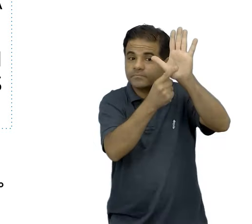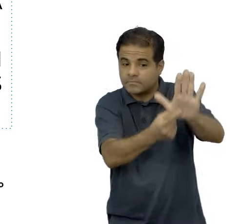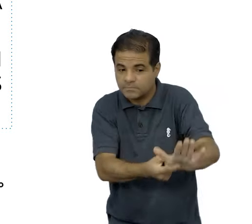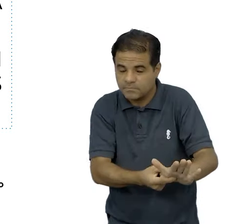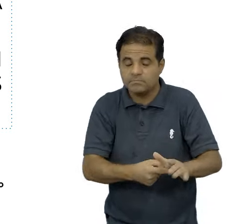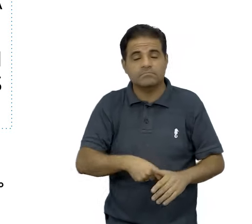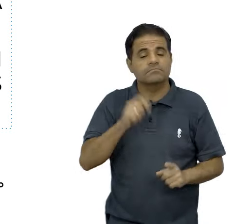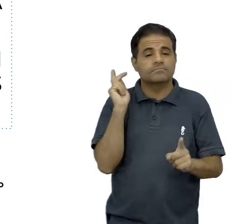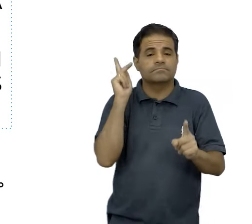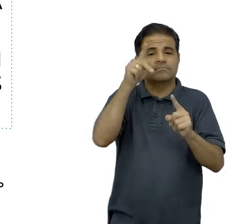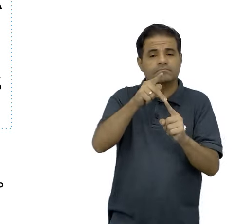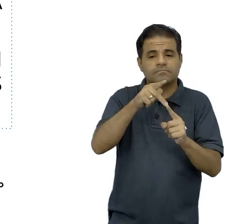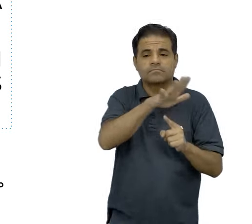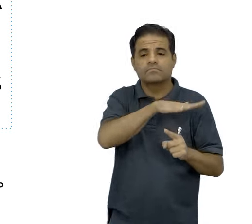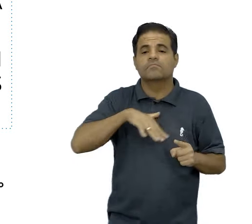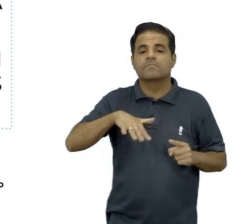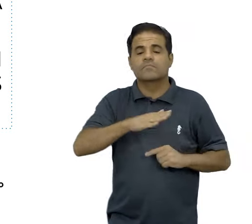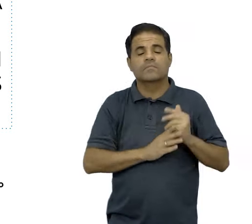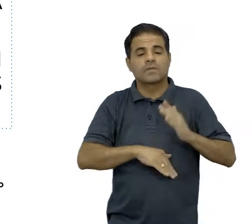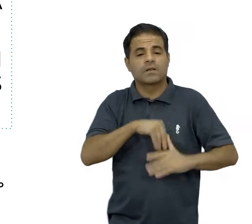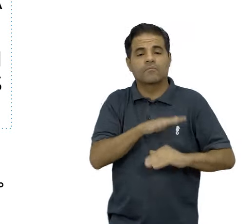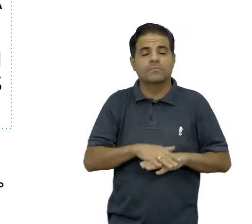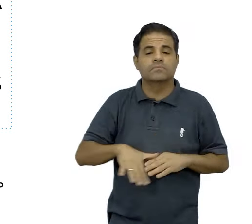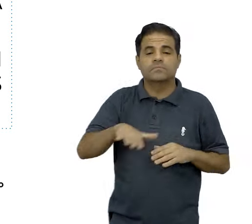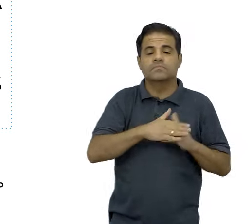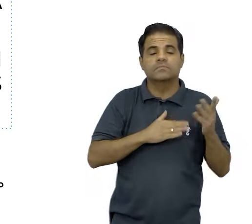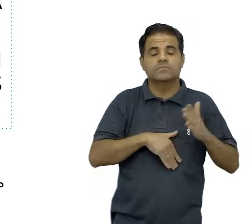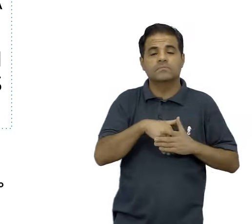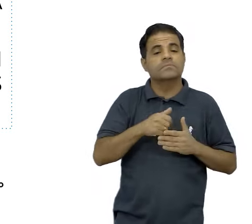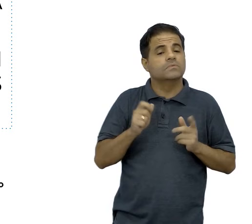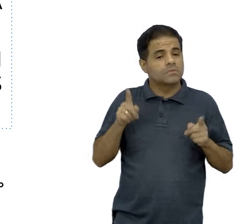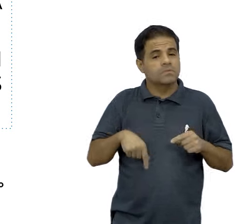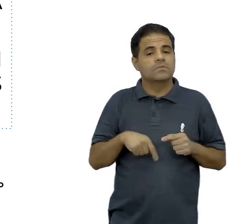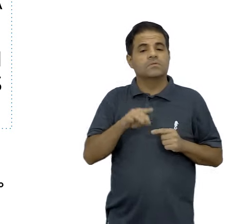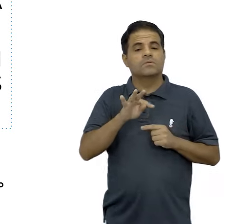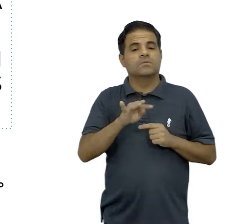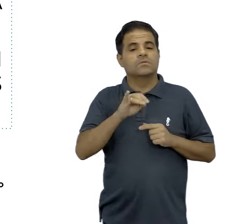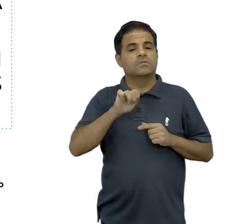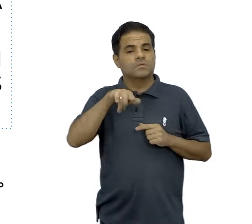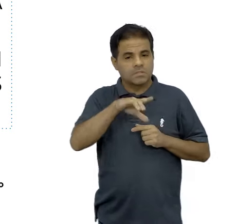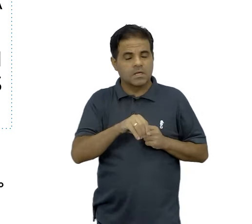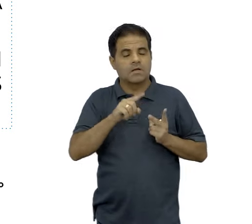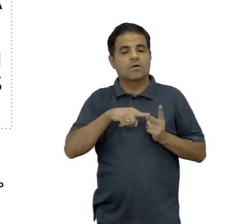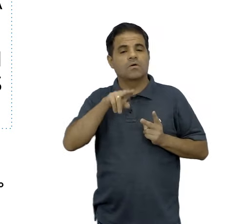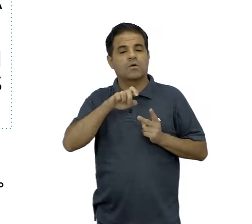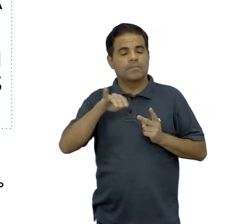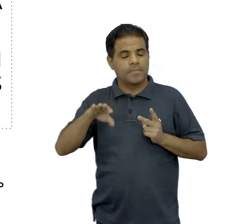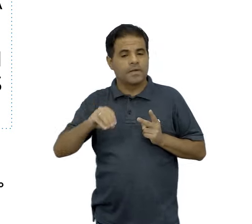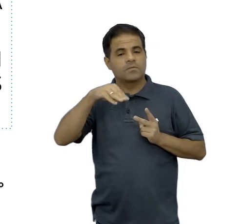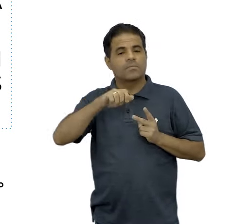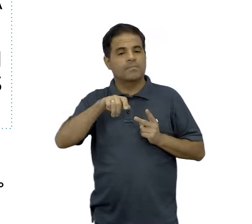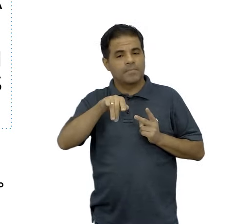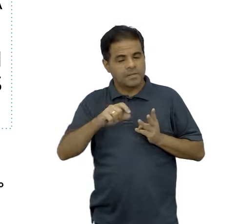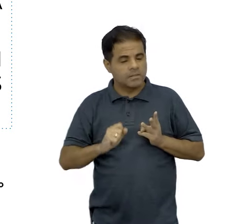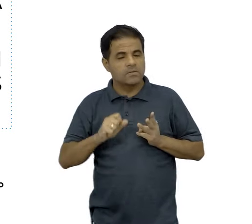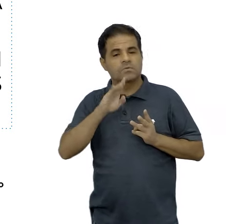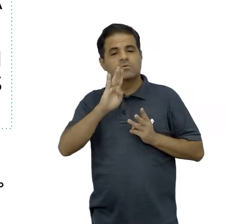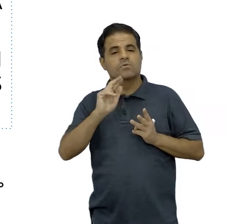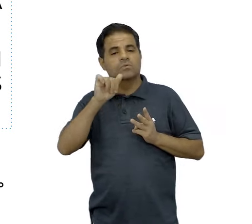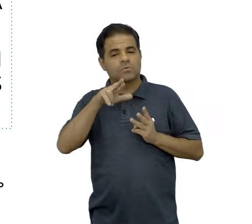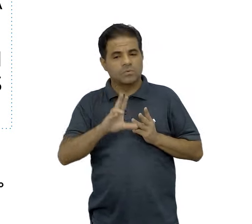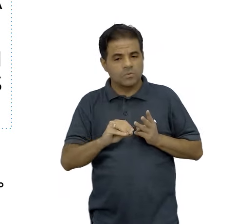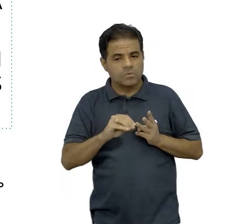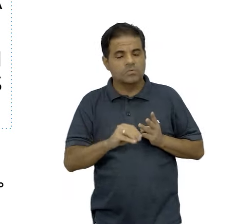apresentados os personagens aí, como vocês viram na tela, né? O Tiago, a Roberto, o Matheus e o Bruno, né? Que